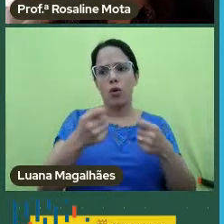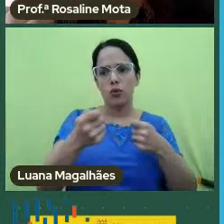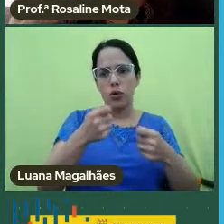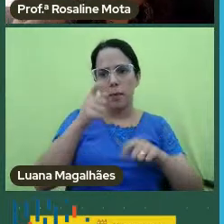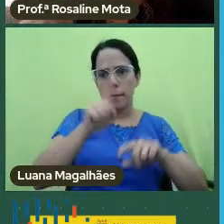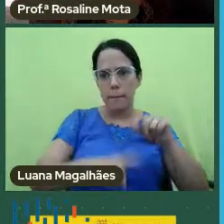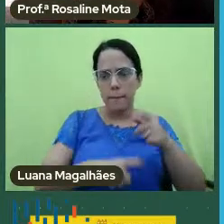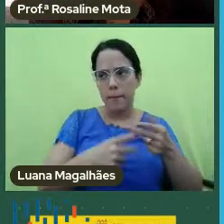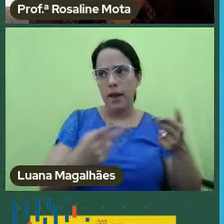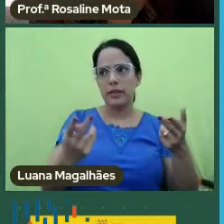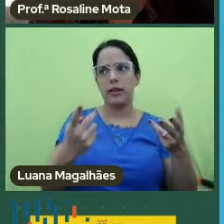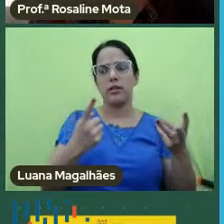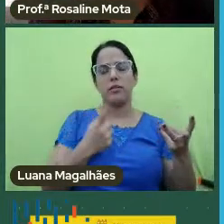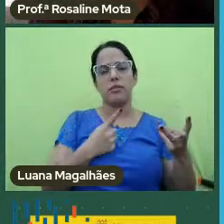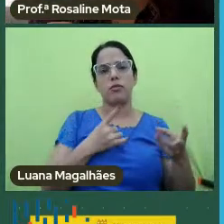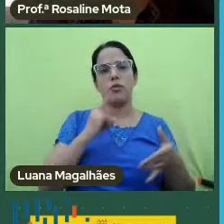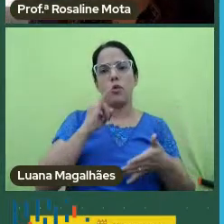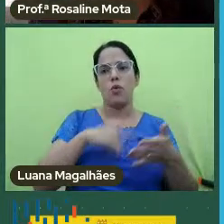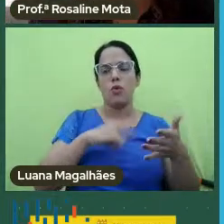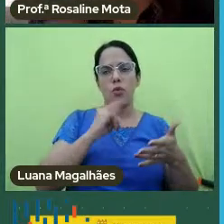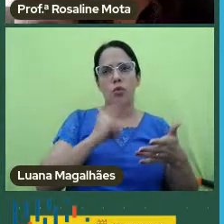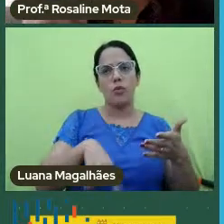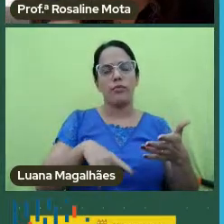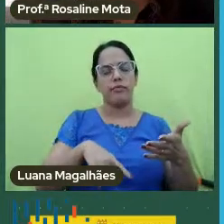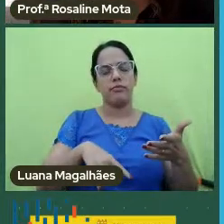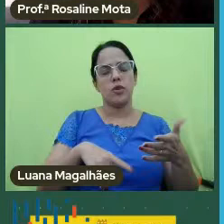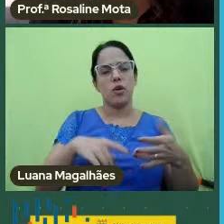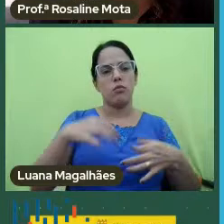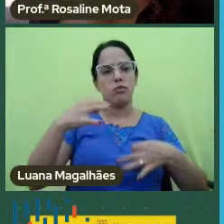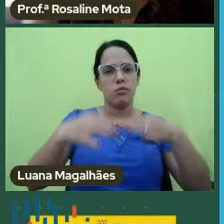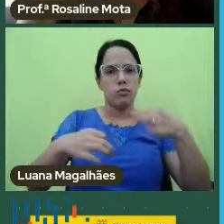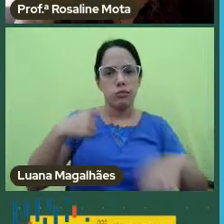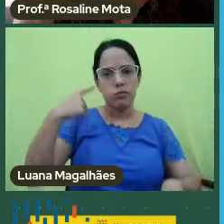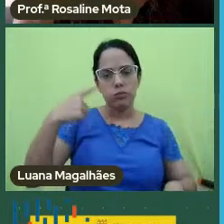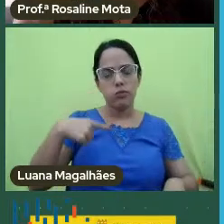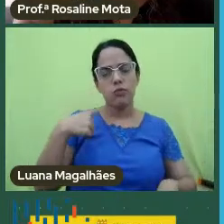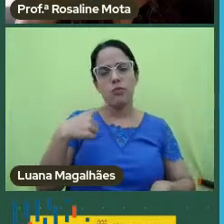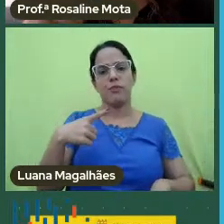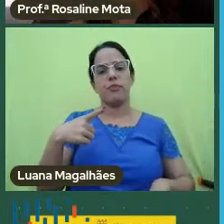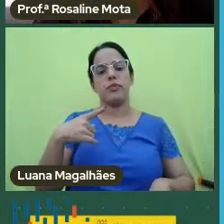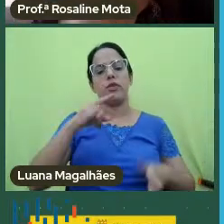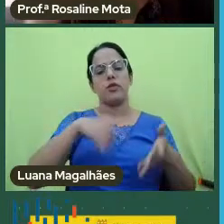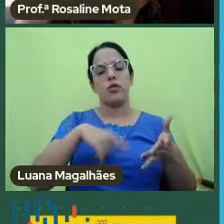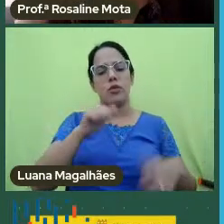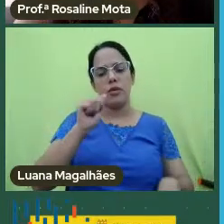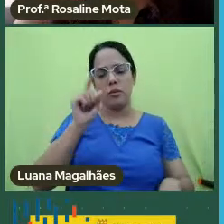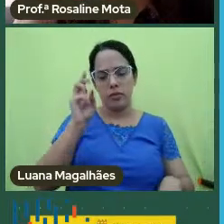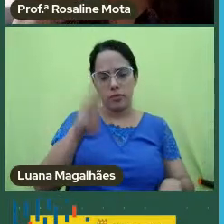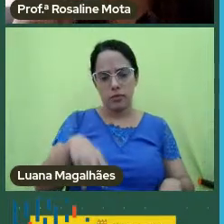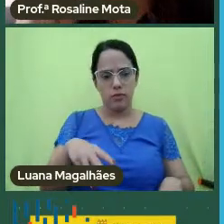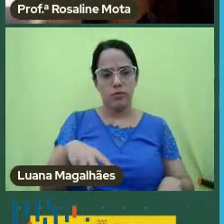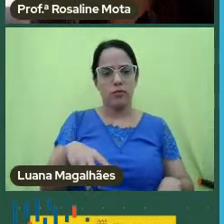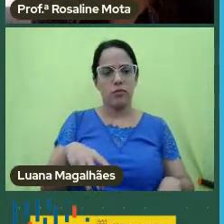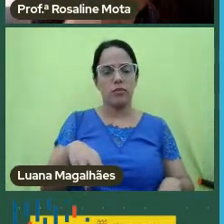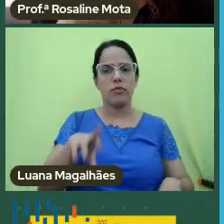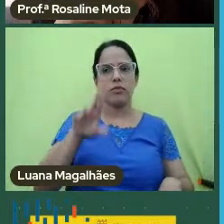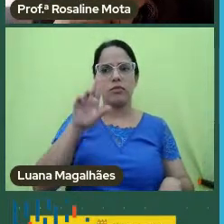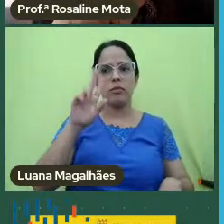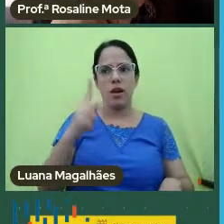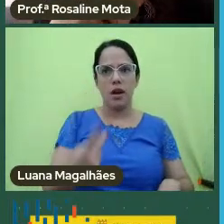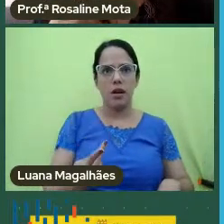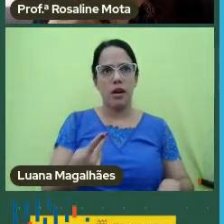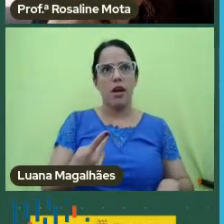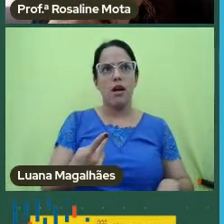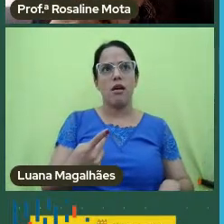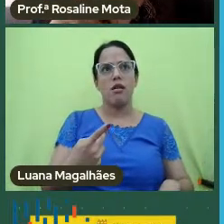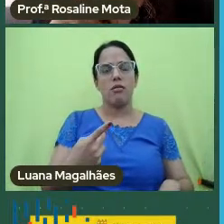gente tem documentos jurídicos, a gente tem documentos administrativos de RH, a